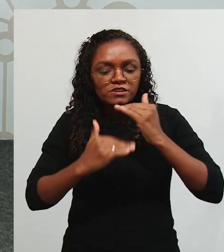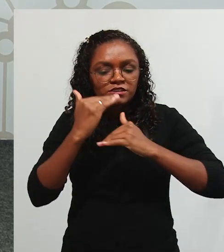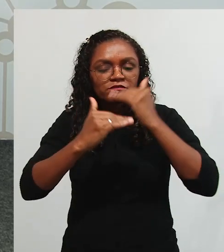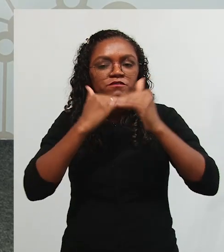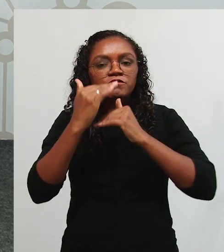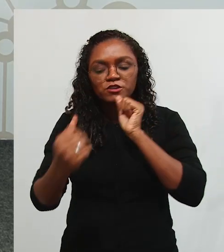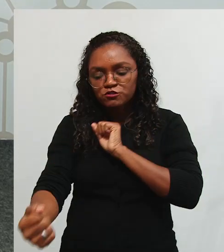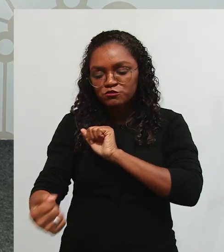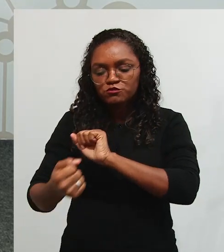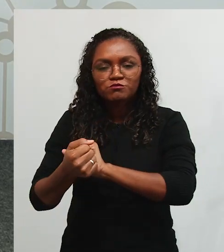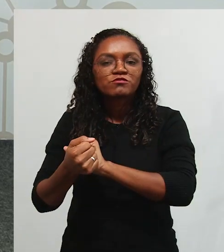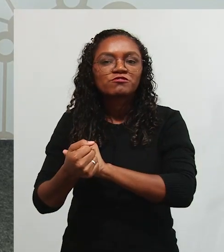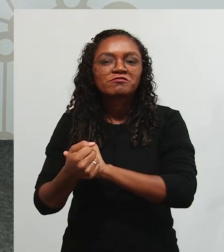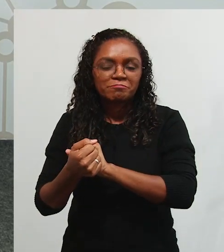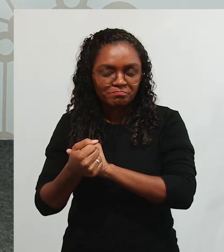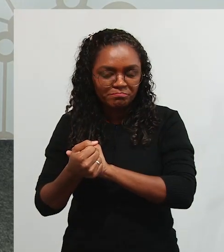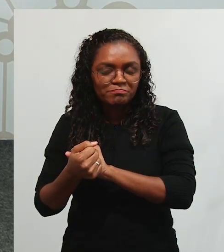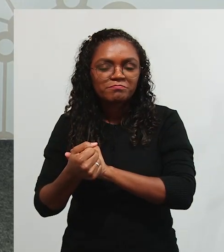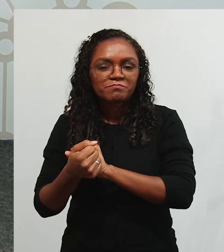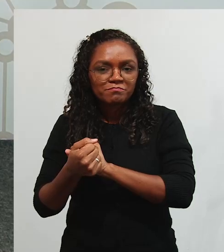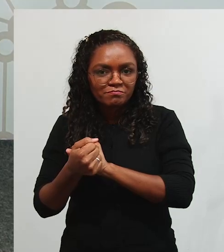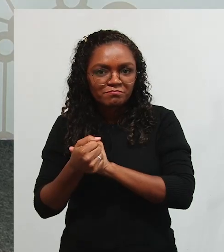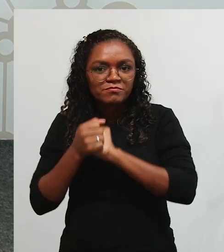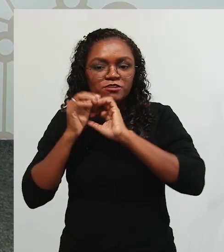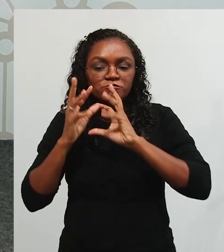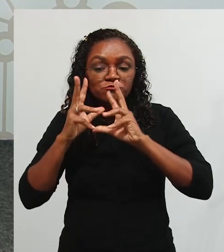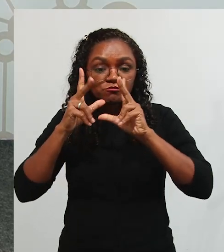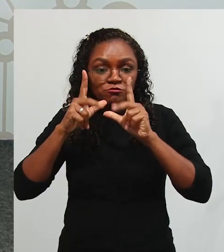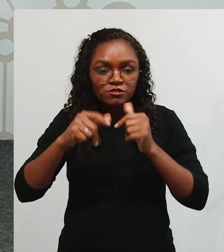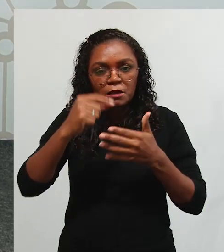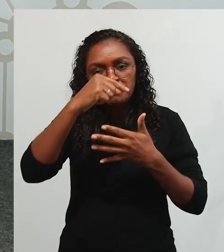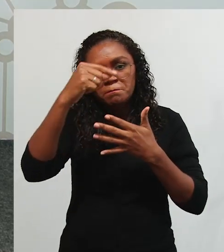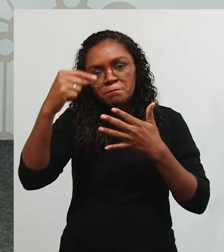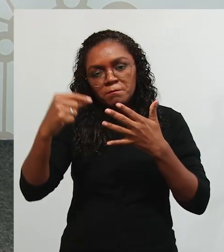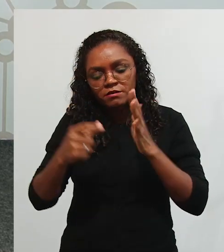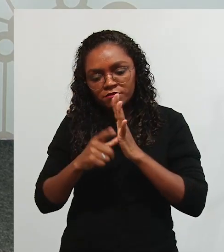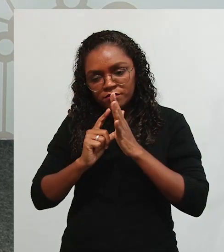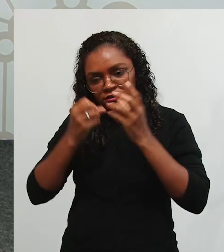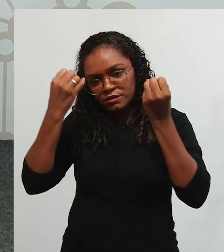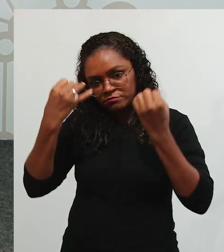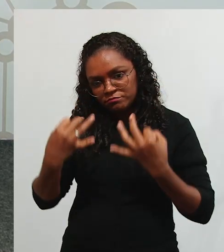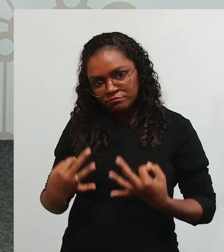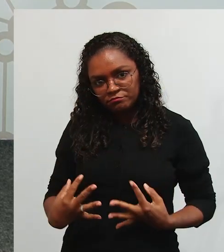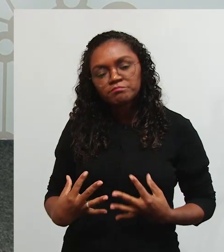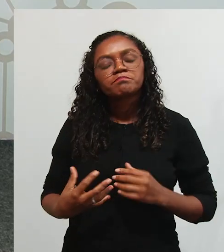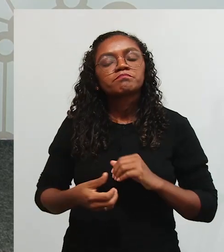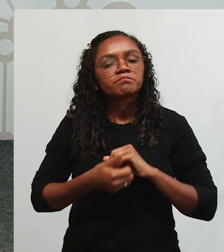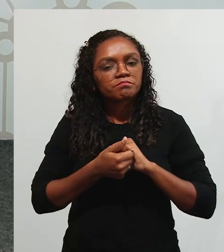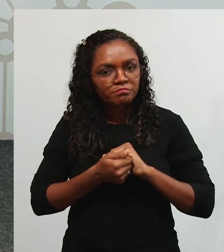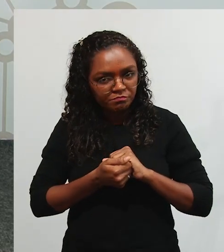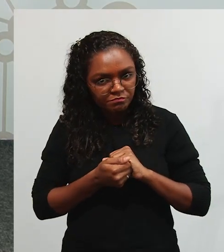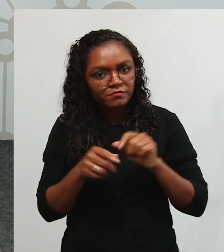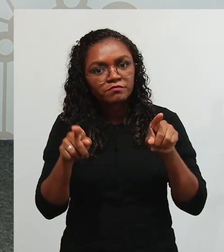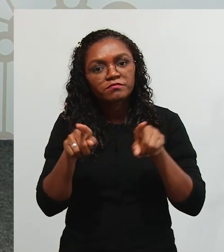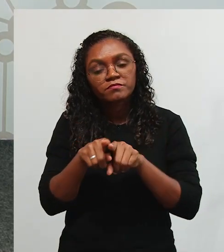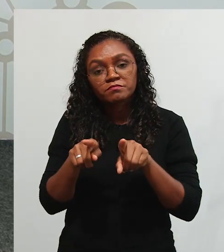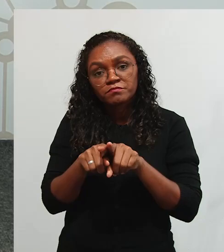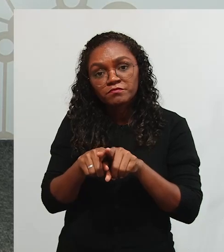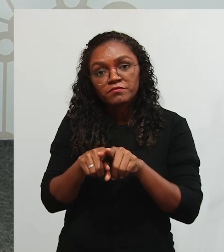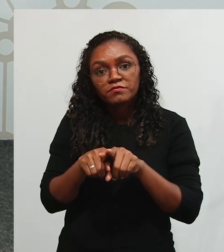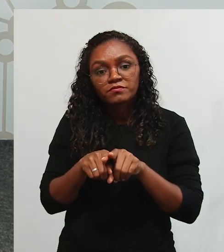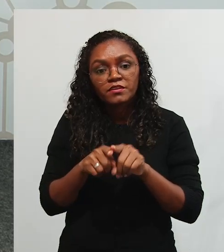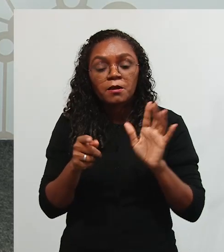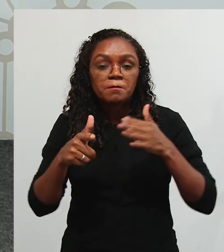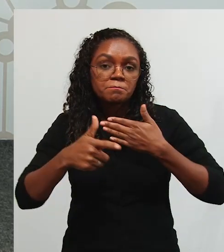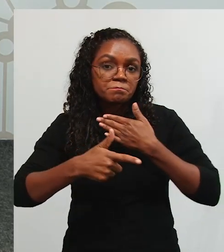desenvolver com ele todas essas questões que nós conversamos aqui, né? E que